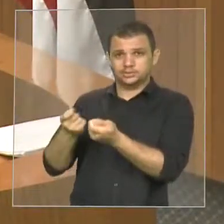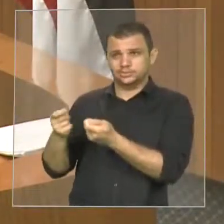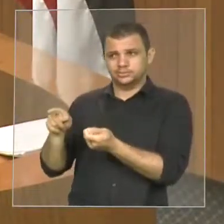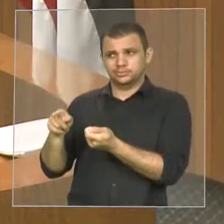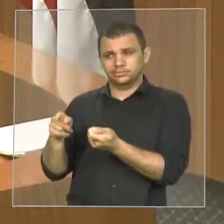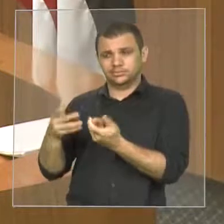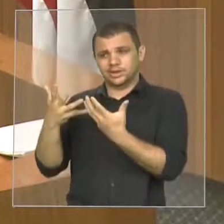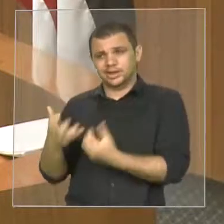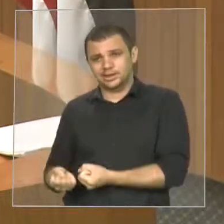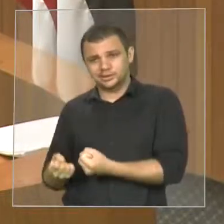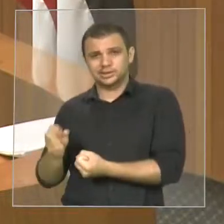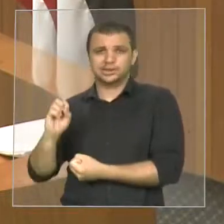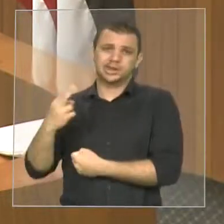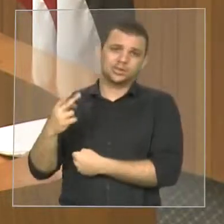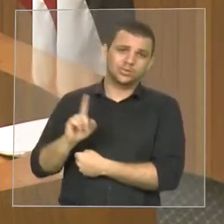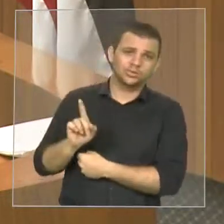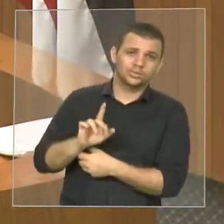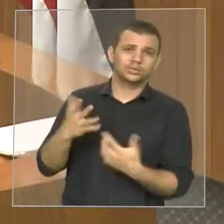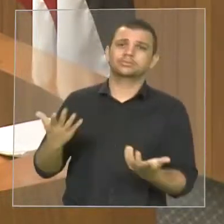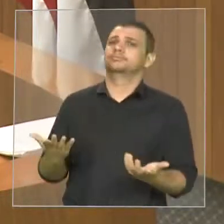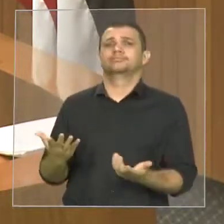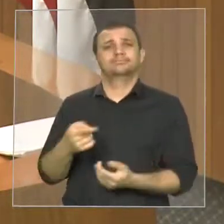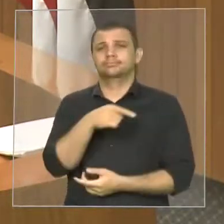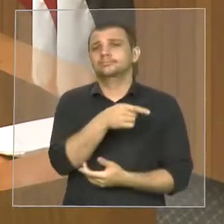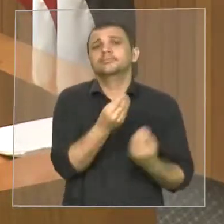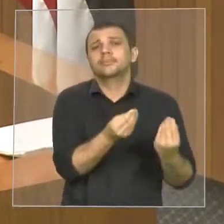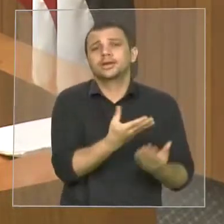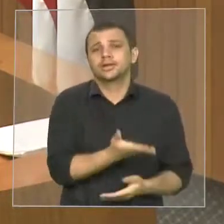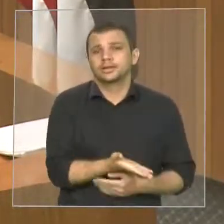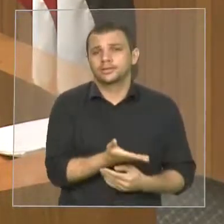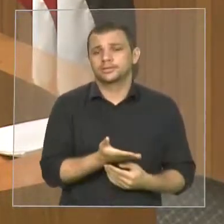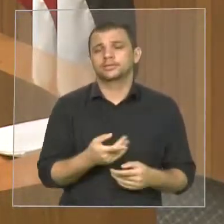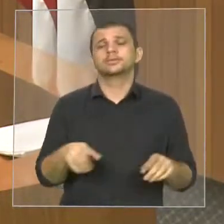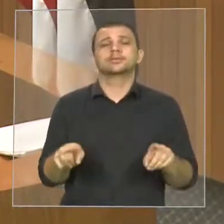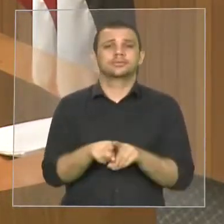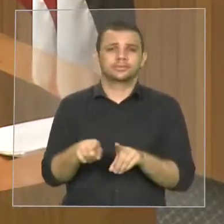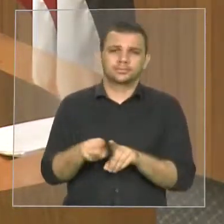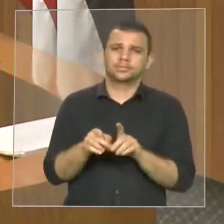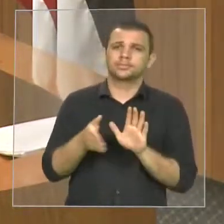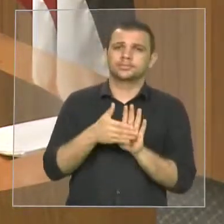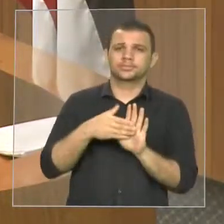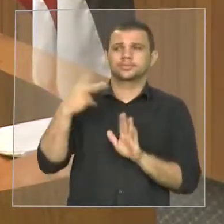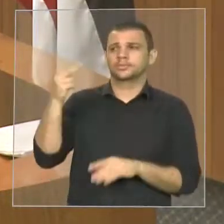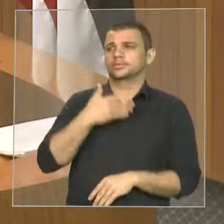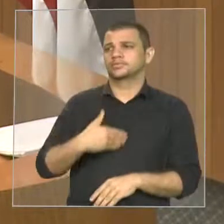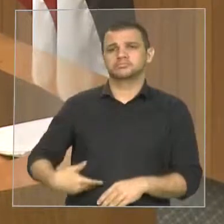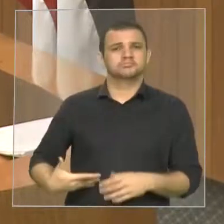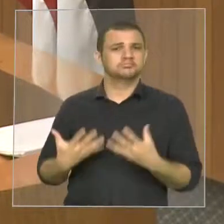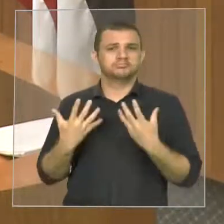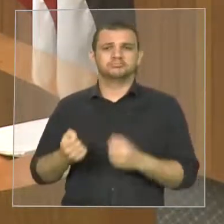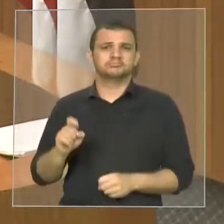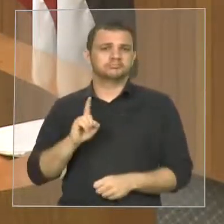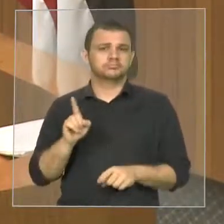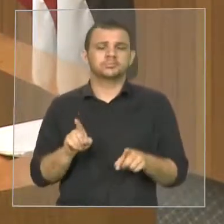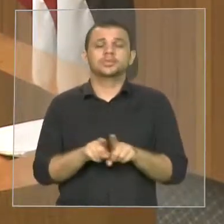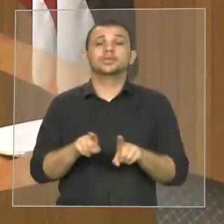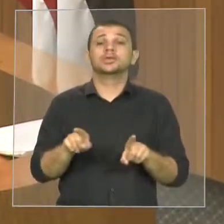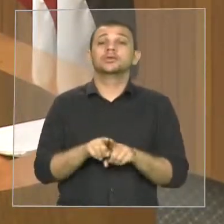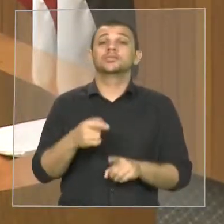vi isso sendo acolhido também na proposta que foi feita pelo governo. Uma outra situação, a criação